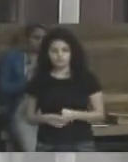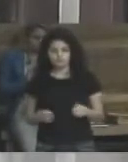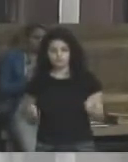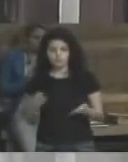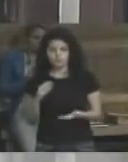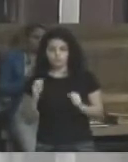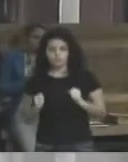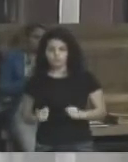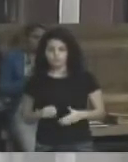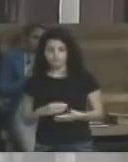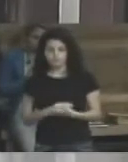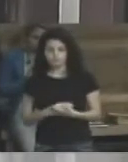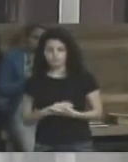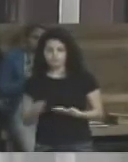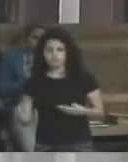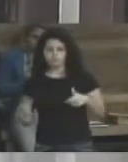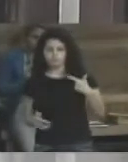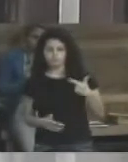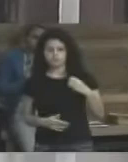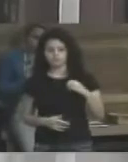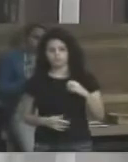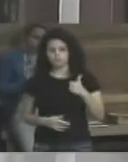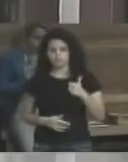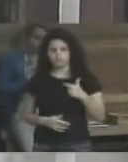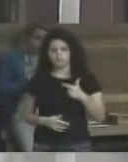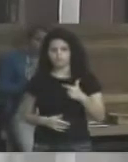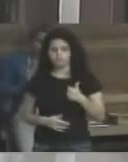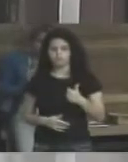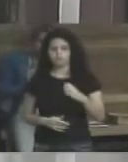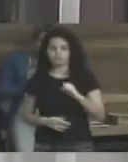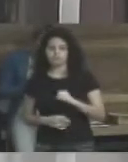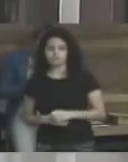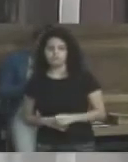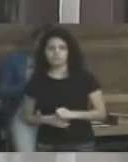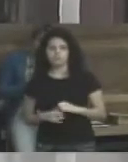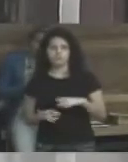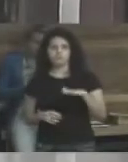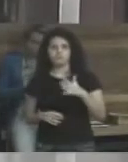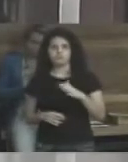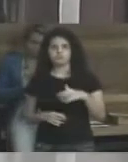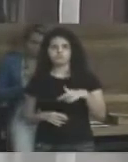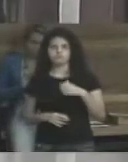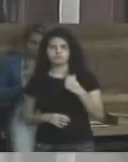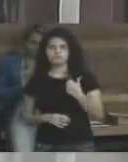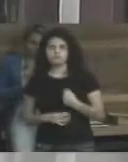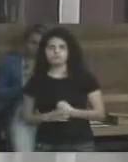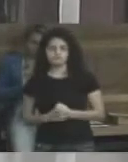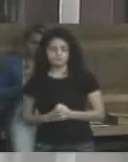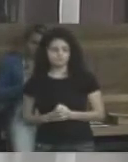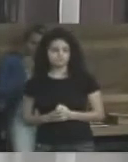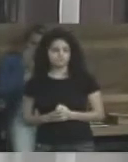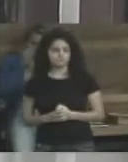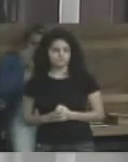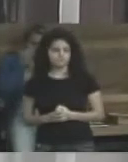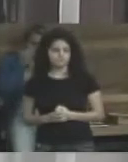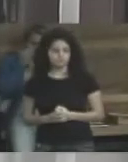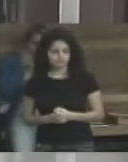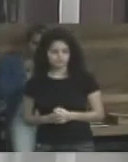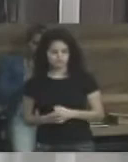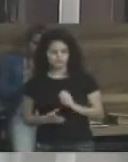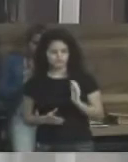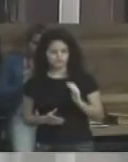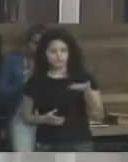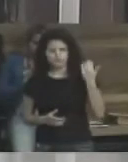2018 com menos de 400 trabalhadores. Situação muito diferente de alguns anos atrás, quando chegou a ter 12 mil